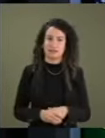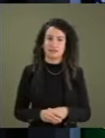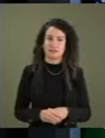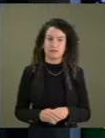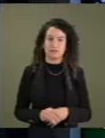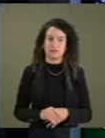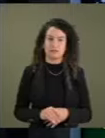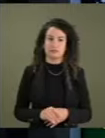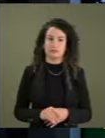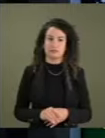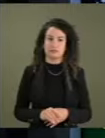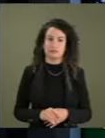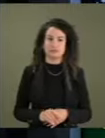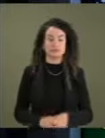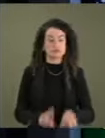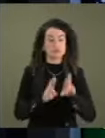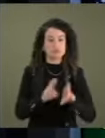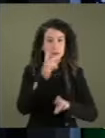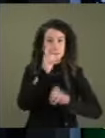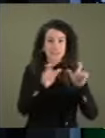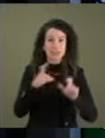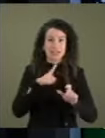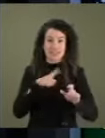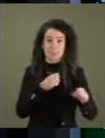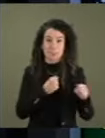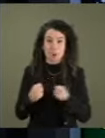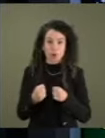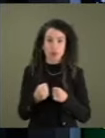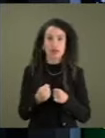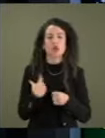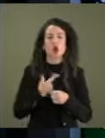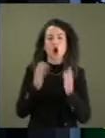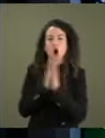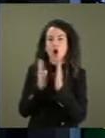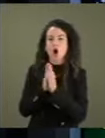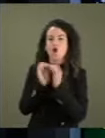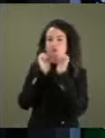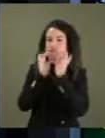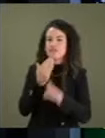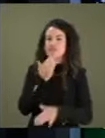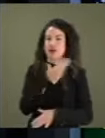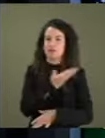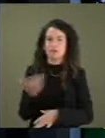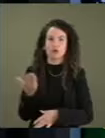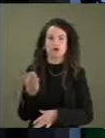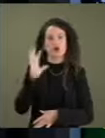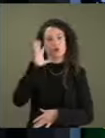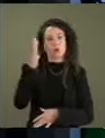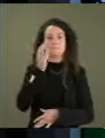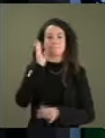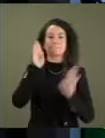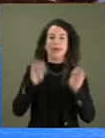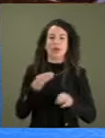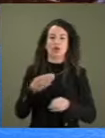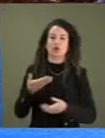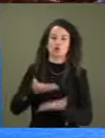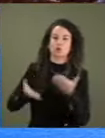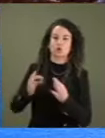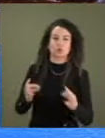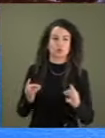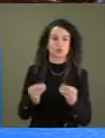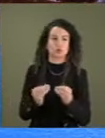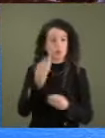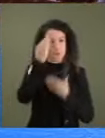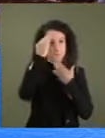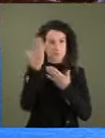Que as pessoas que têm um poder, a gente possa orar por elas, para que elas tomem decisões para o bem comum. Muito obrigado pela